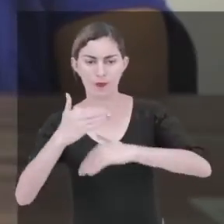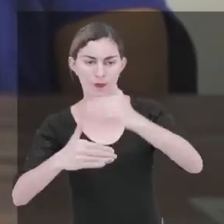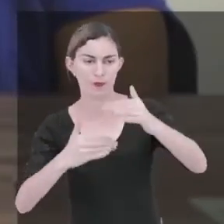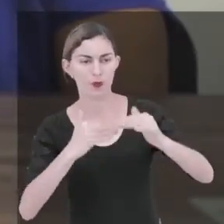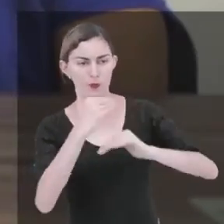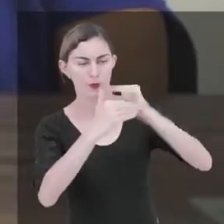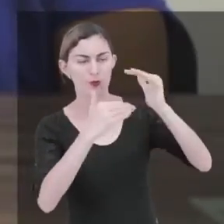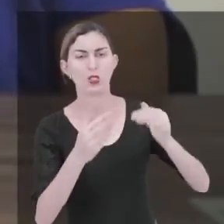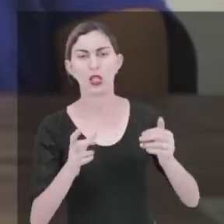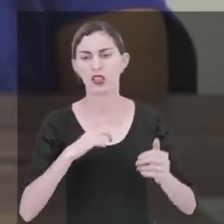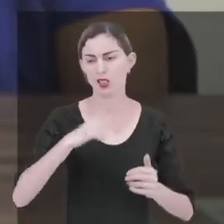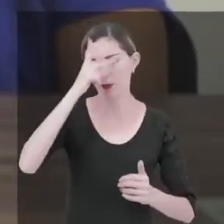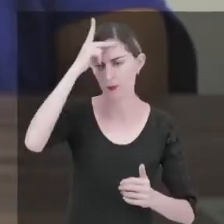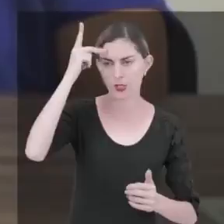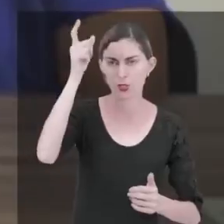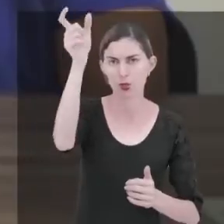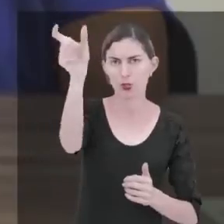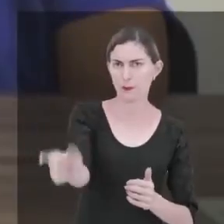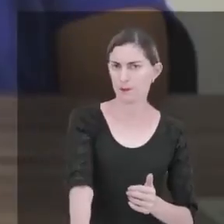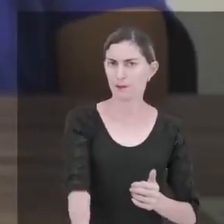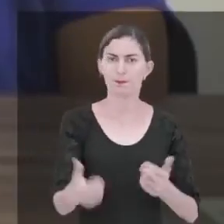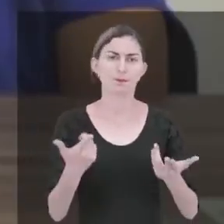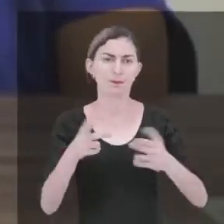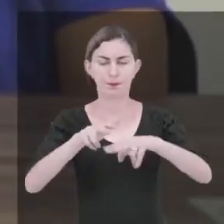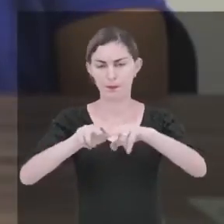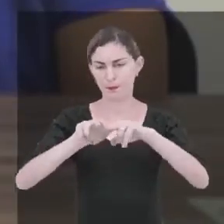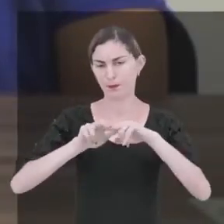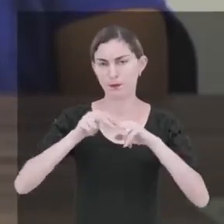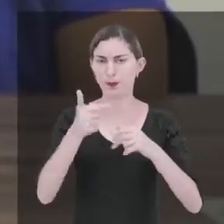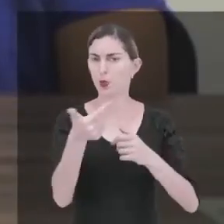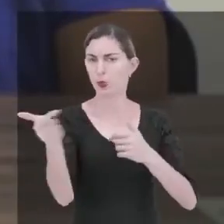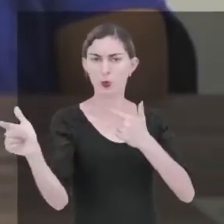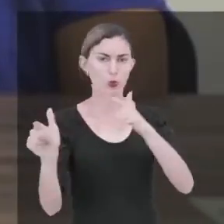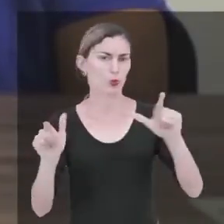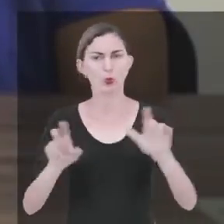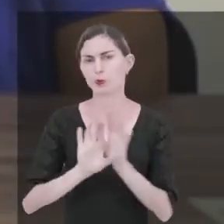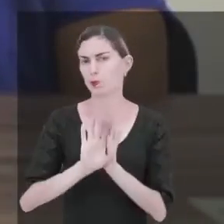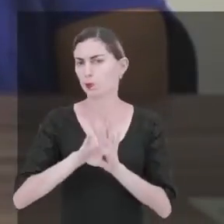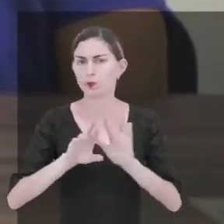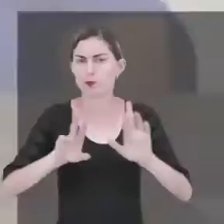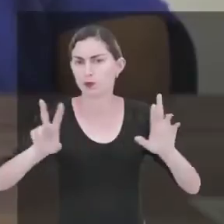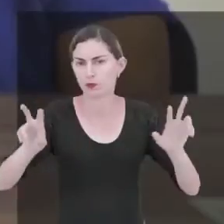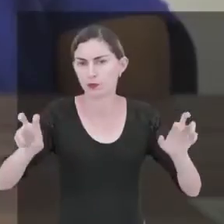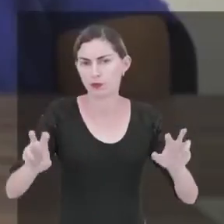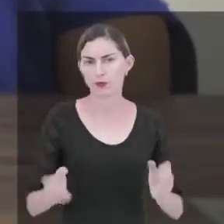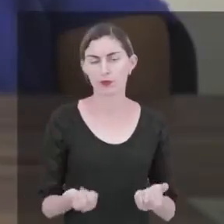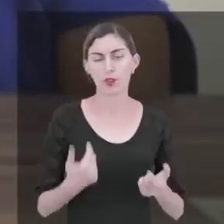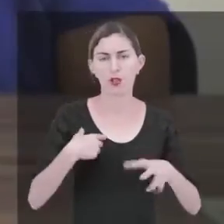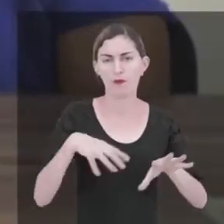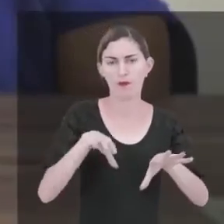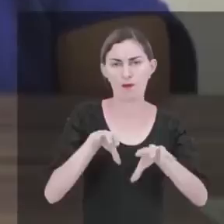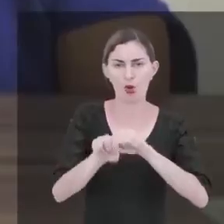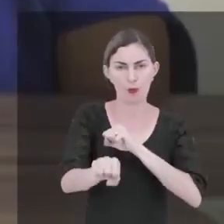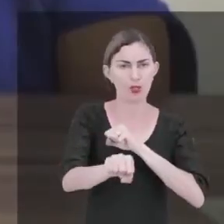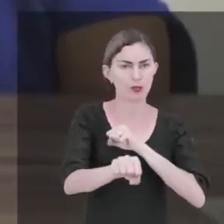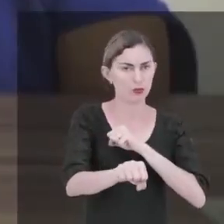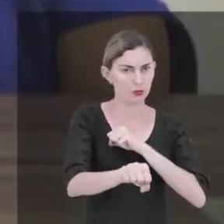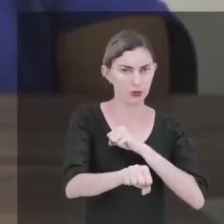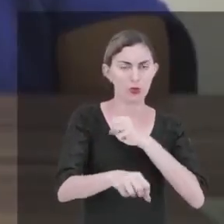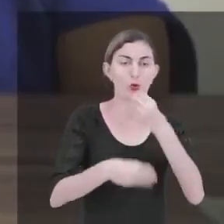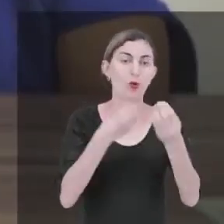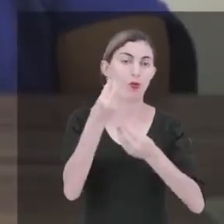desafios. Existem pessoas que são motivadas por outros conteúdos. A